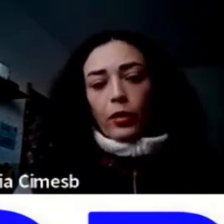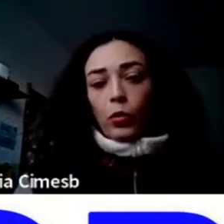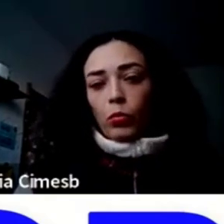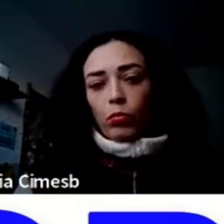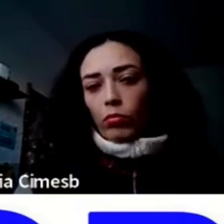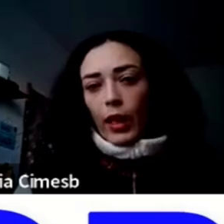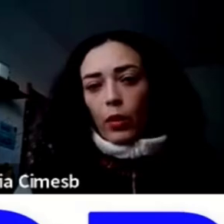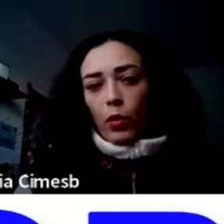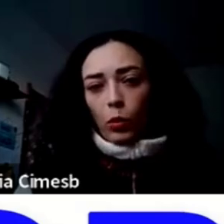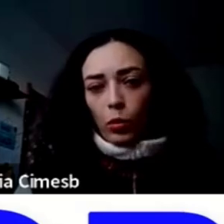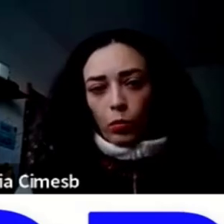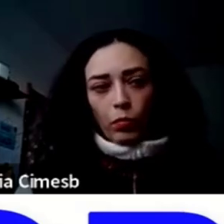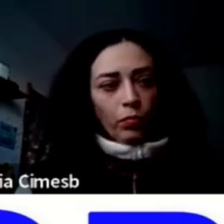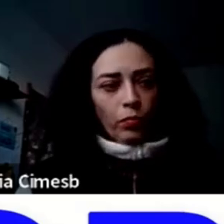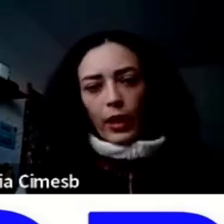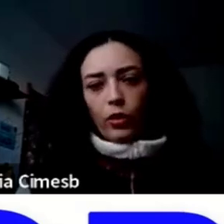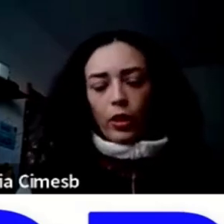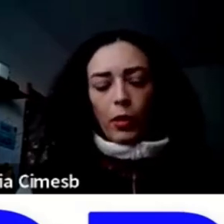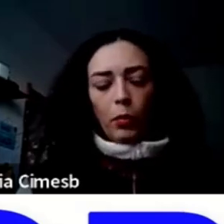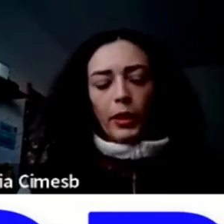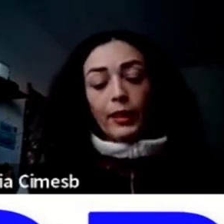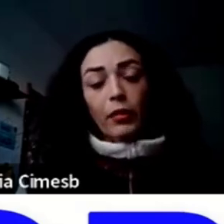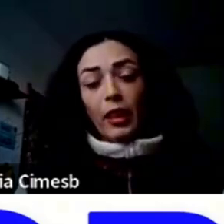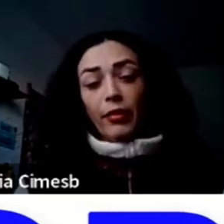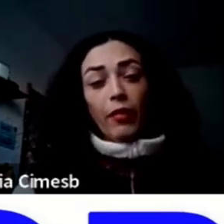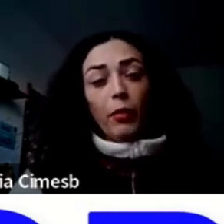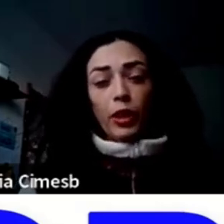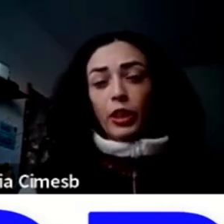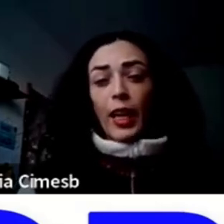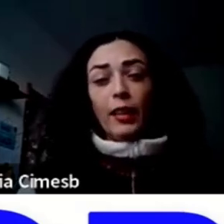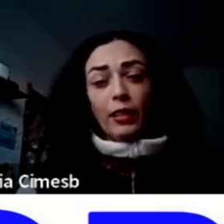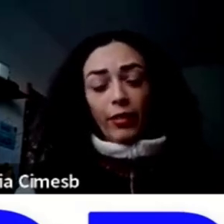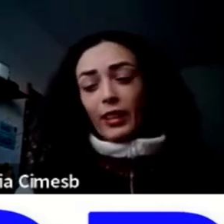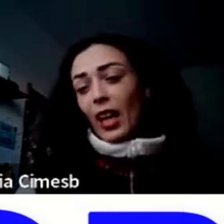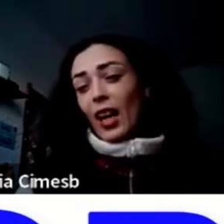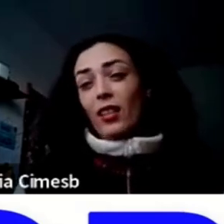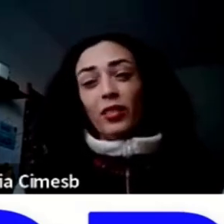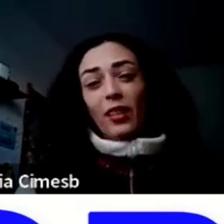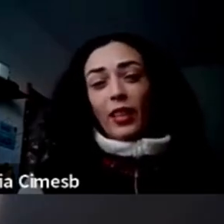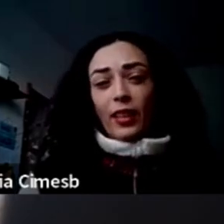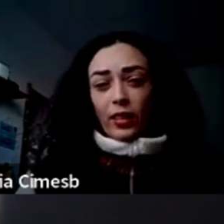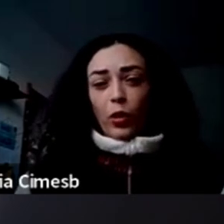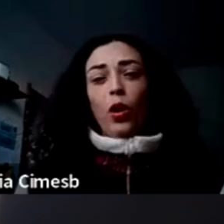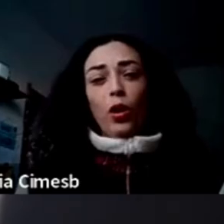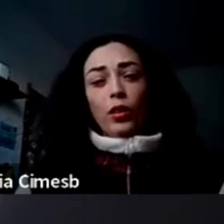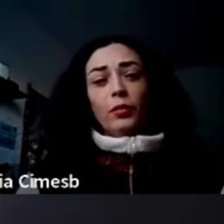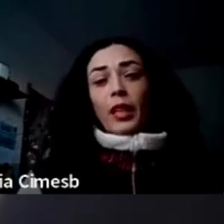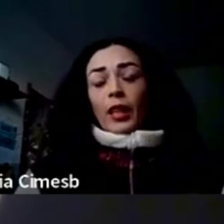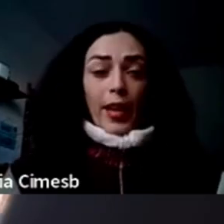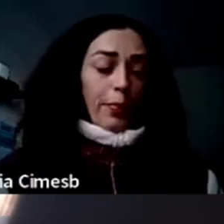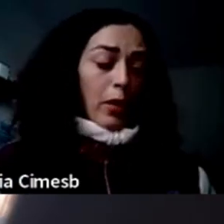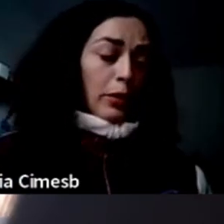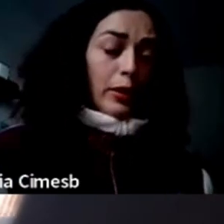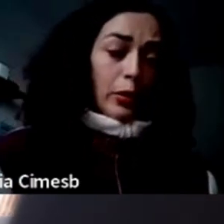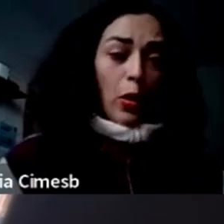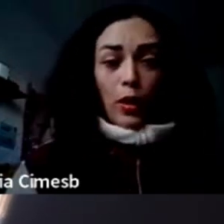tinha contato com nenhum aluno, ninguém tinha uma comunicação, e ele ficava muito chateado, ele falava assim, eu quero sair dessa escola,